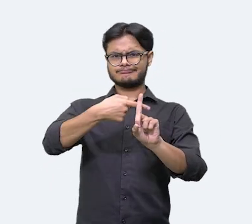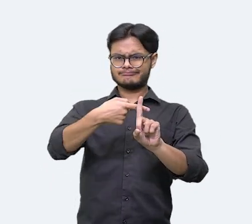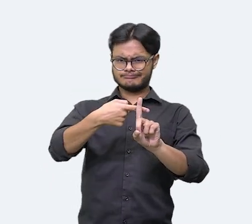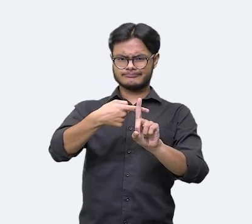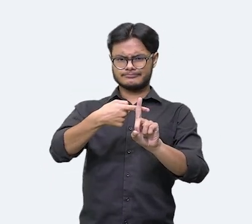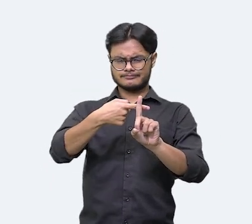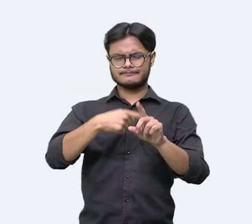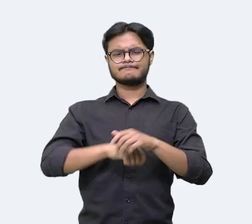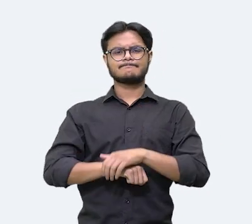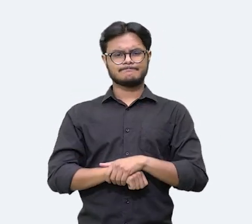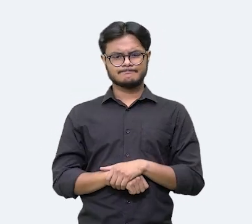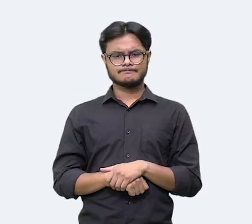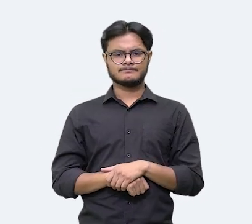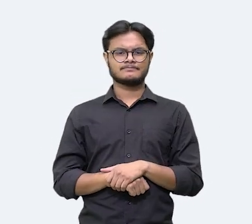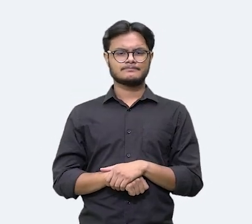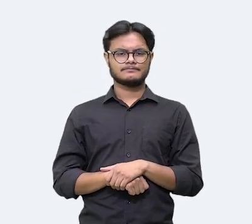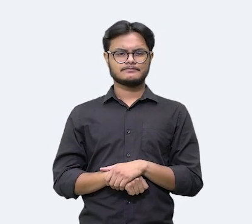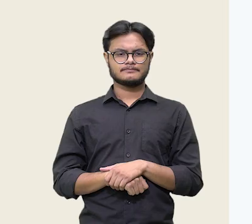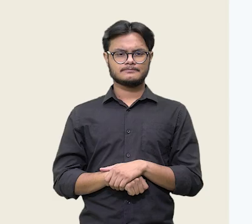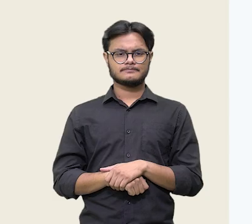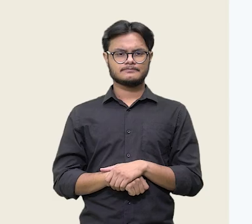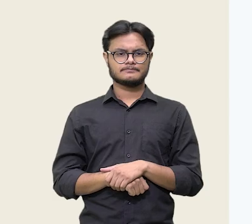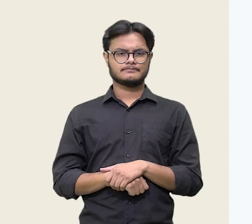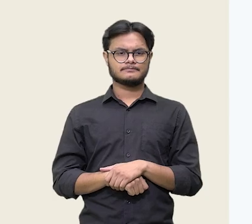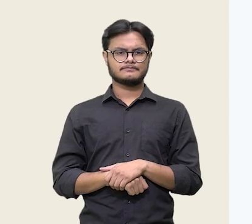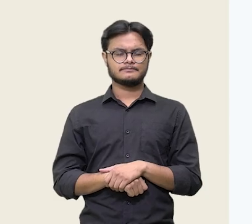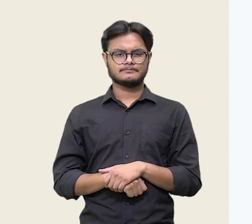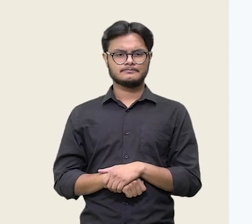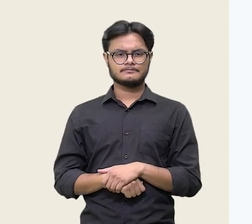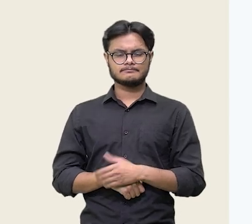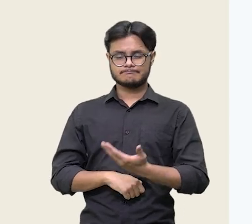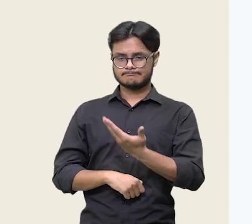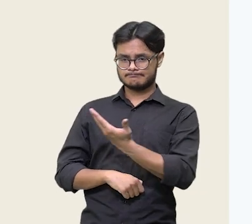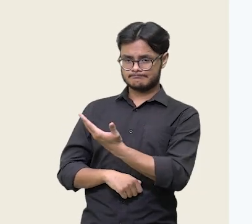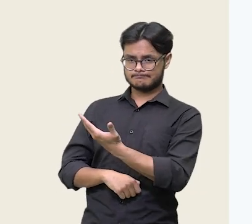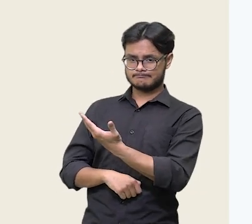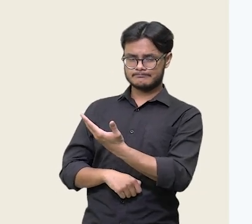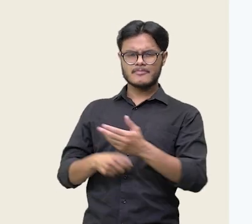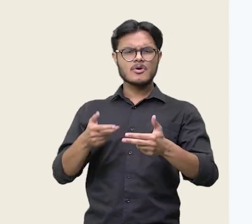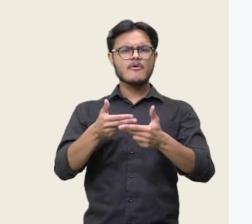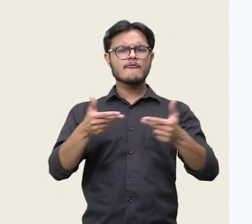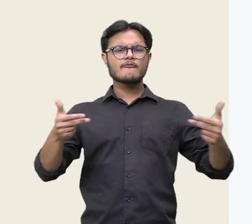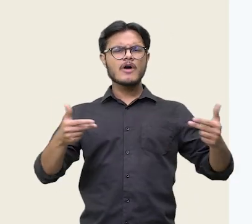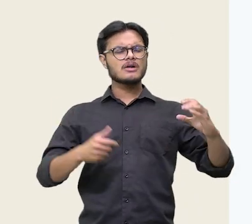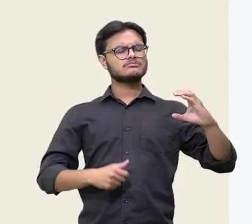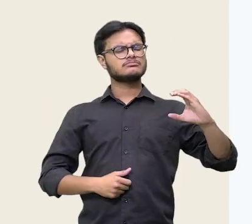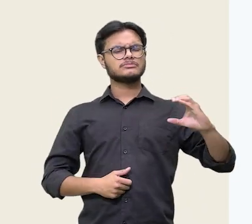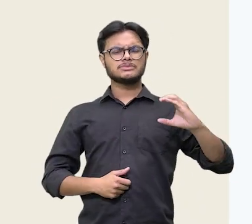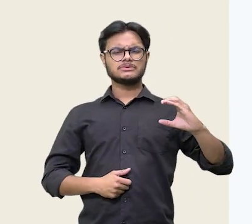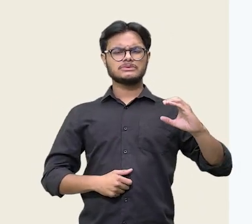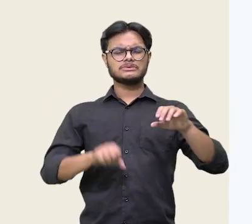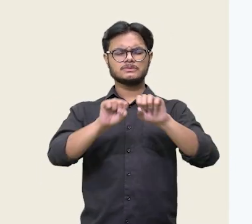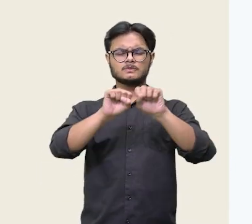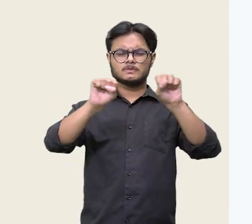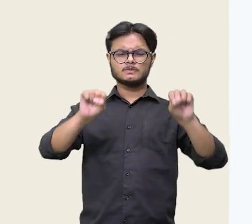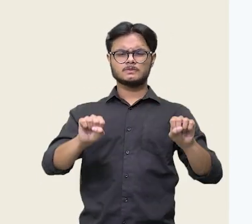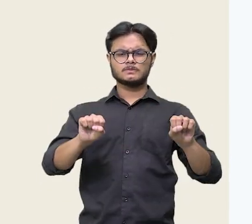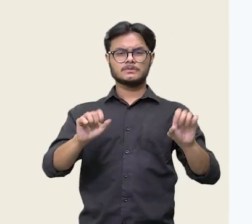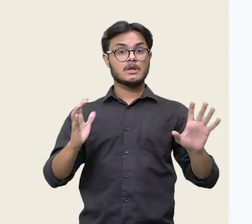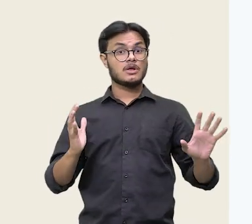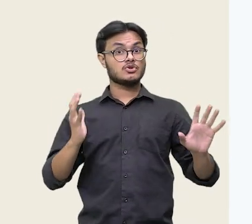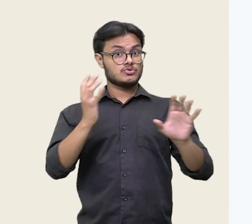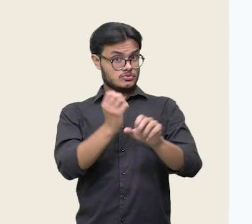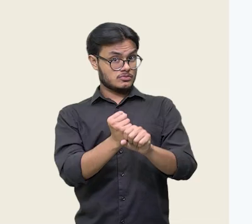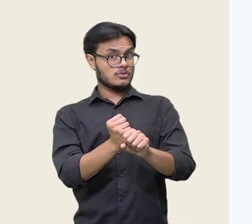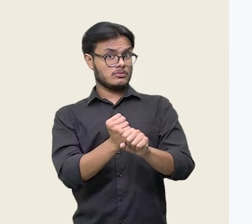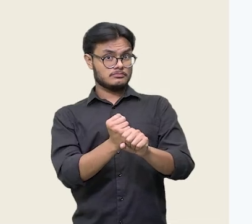isso vai dar o inverso da capacitância equivalente. Agora, as equações estão aí, se nós tivermos N capacitores, basta somar